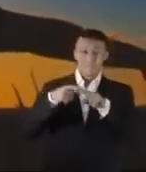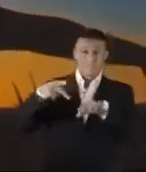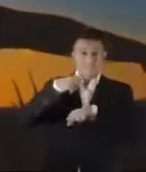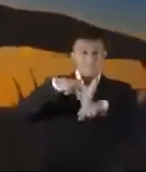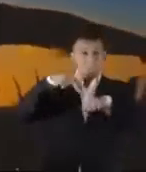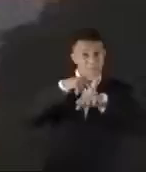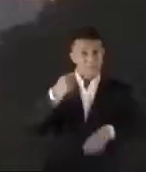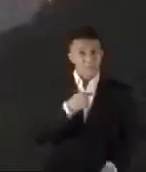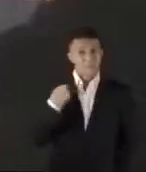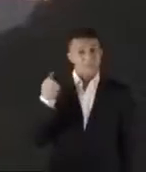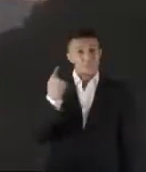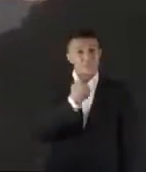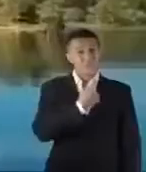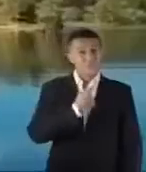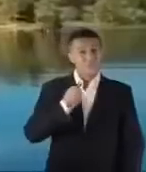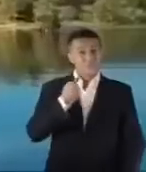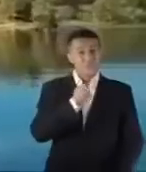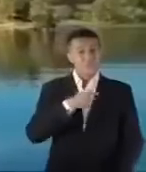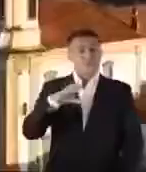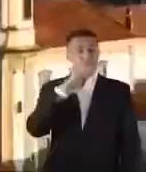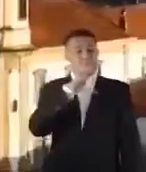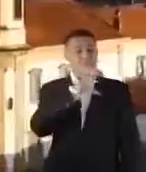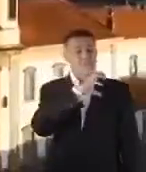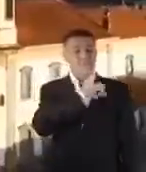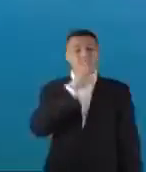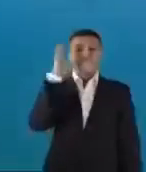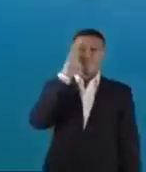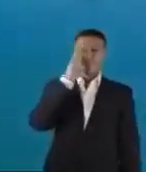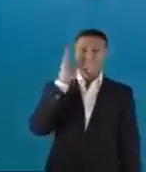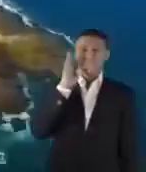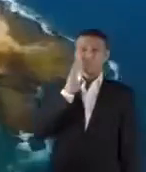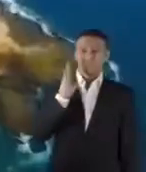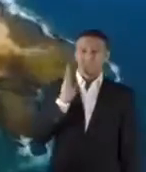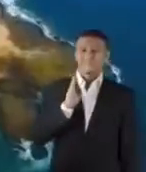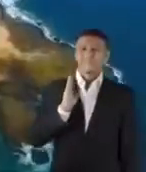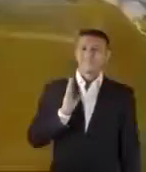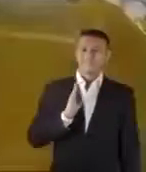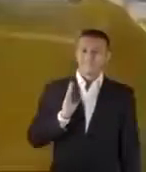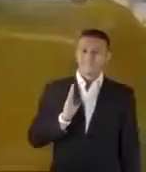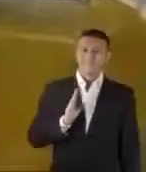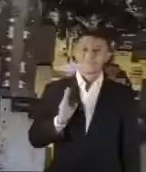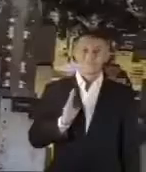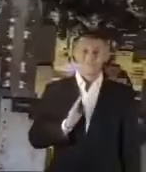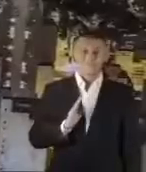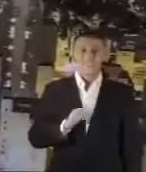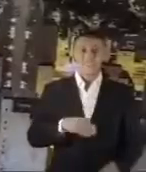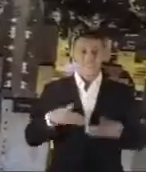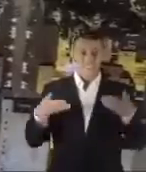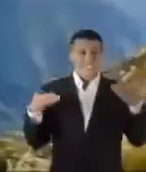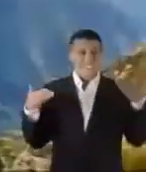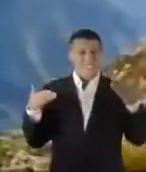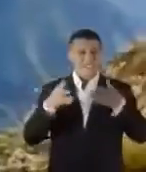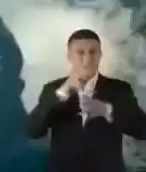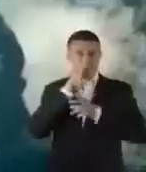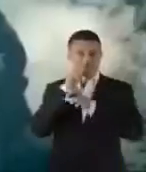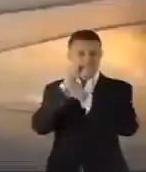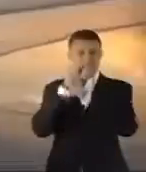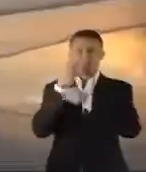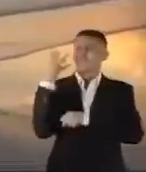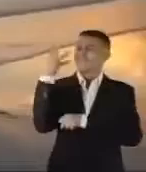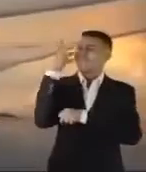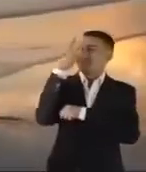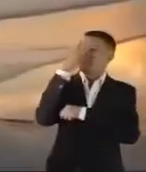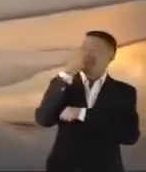Porque a nossa nação, pátria amada Brasil, agora é